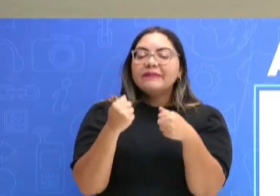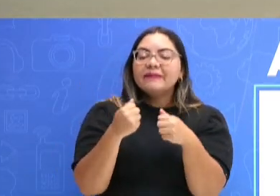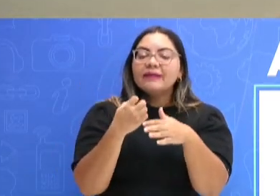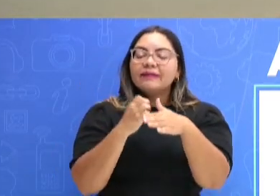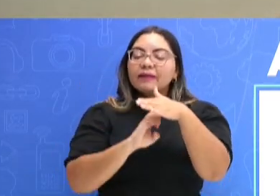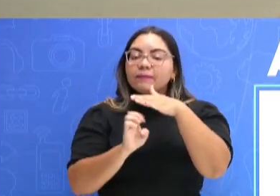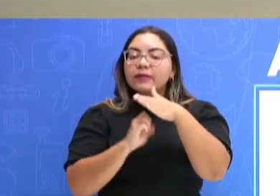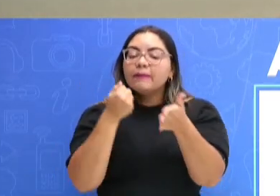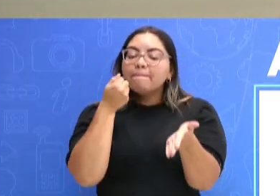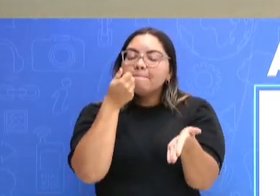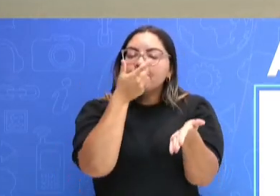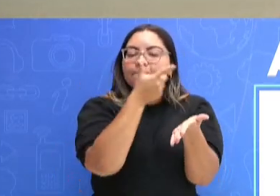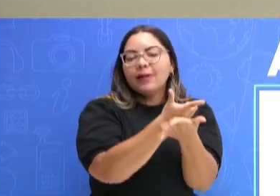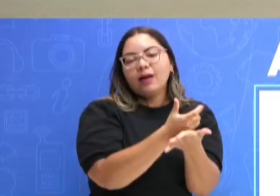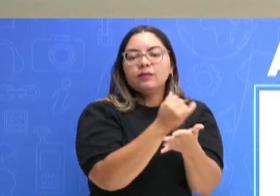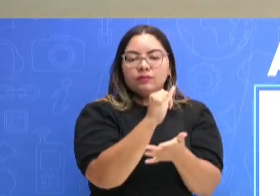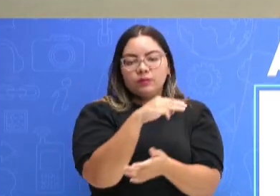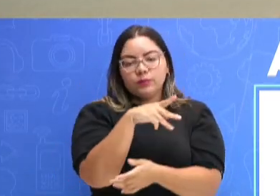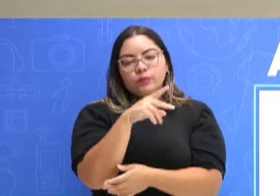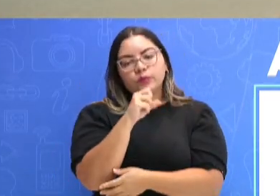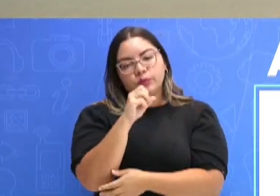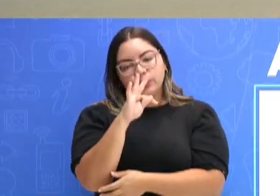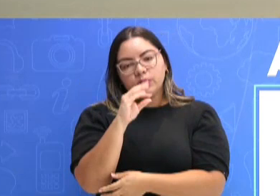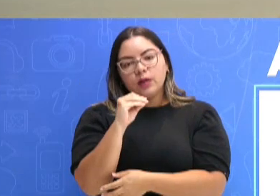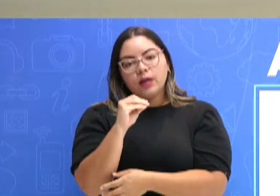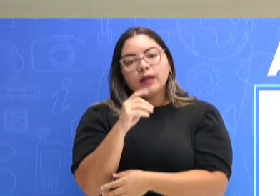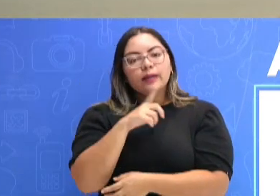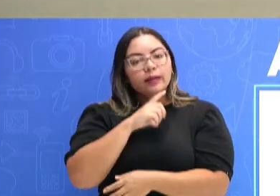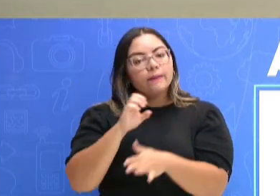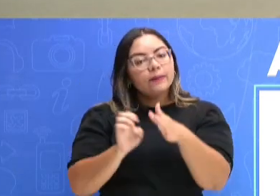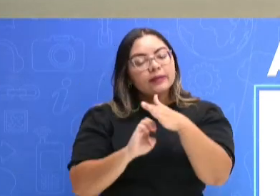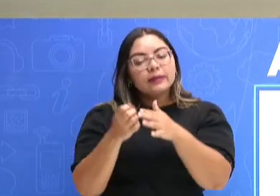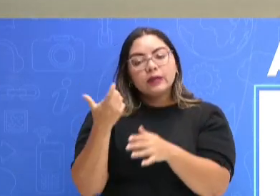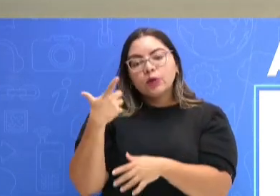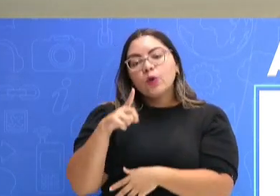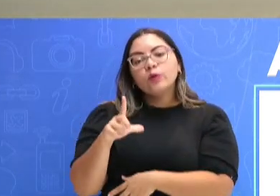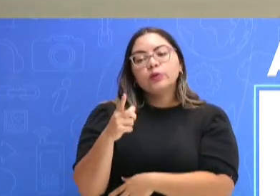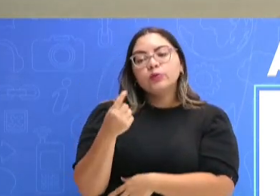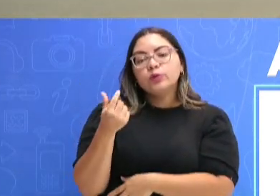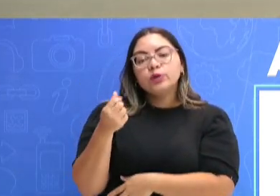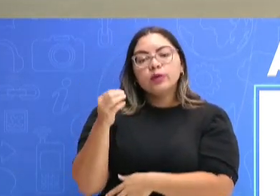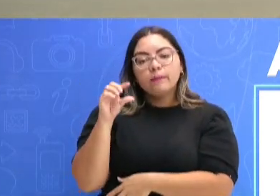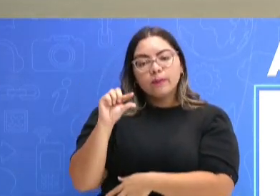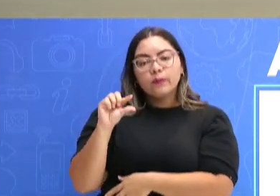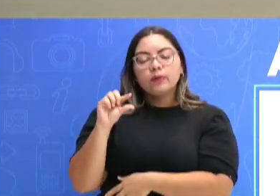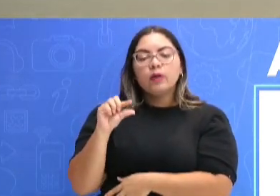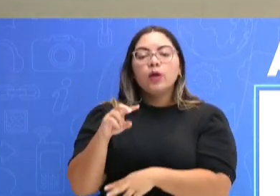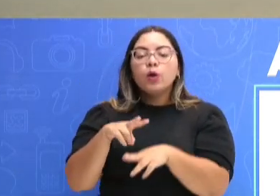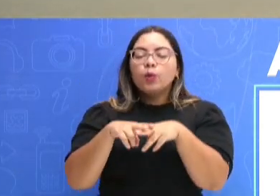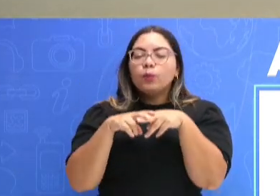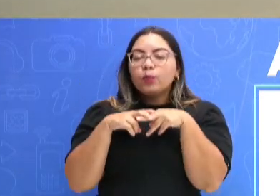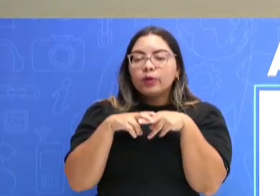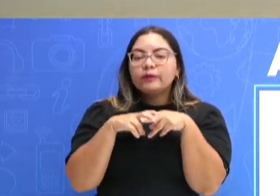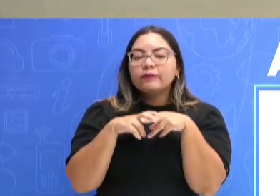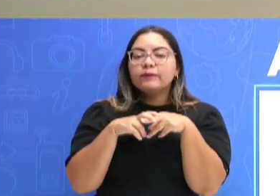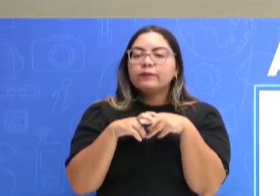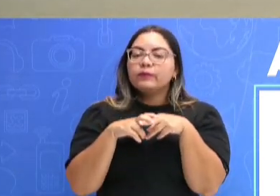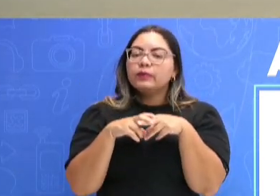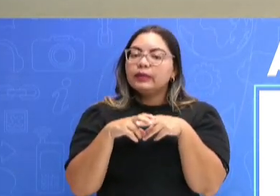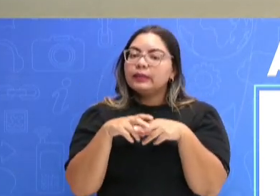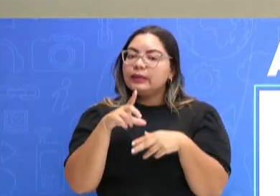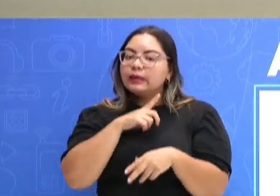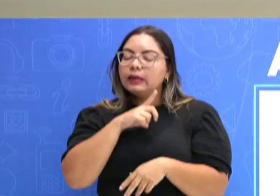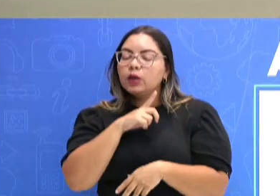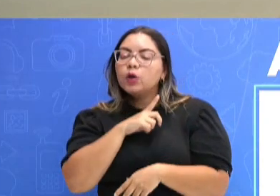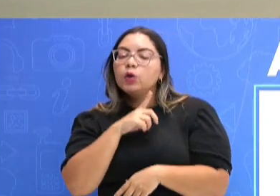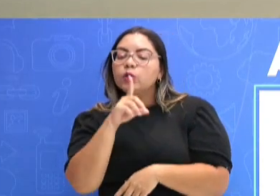E muitos não teriam condição de pagar. Então a gente deu, através desse refinanciamento do Refis, além de um desconto que será